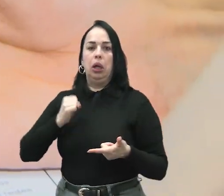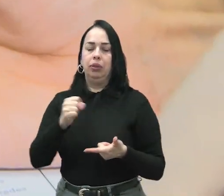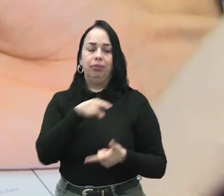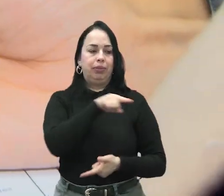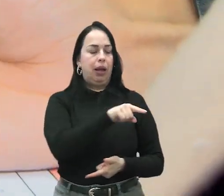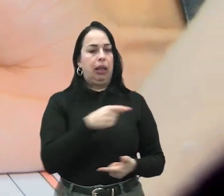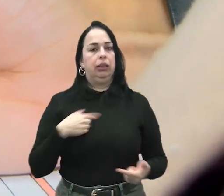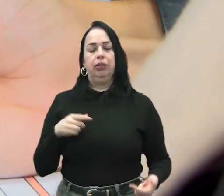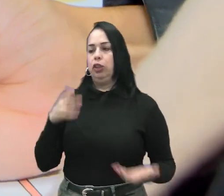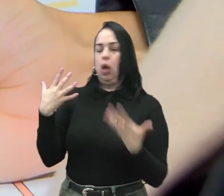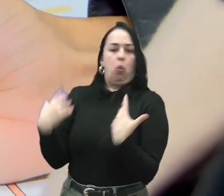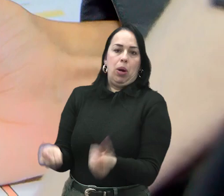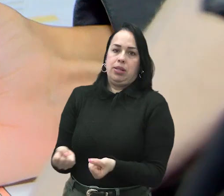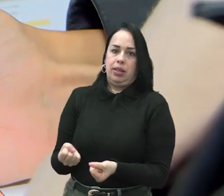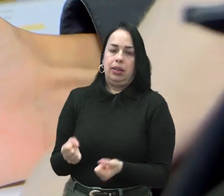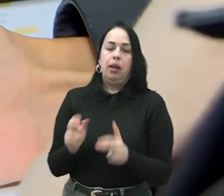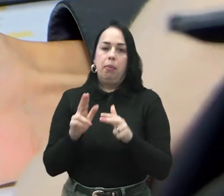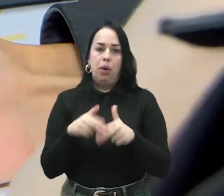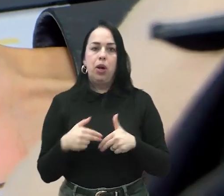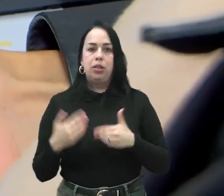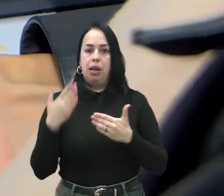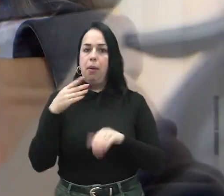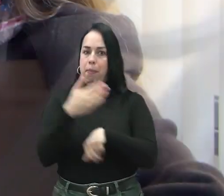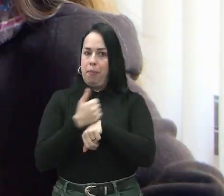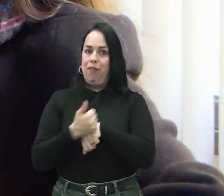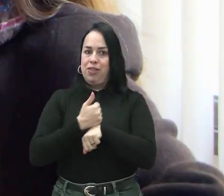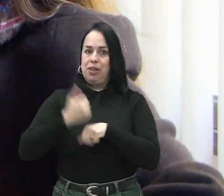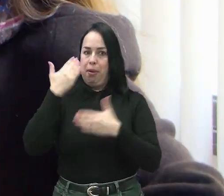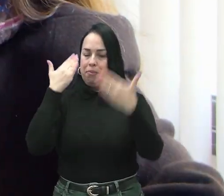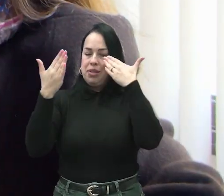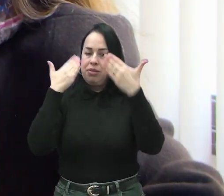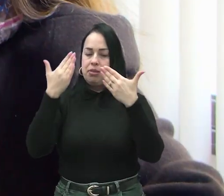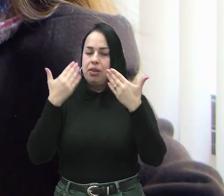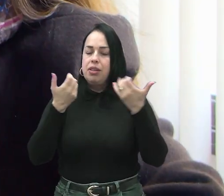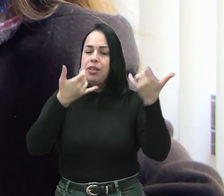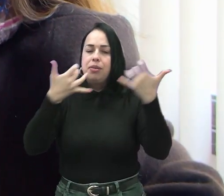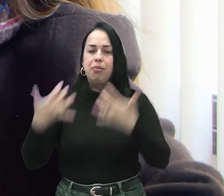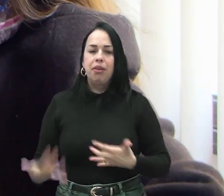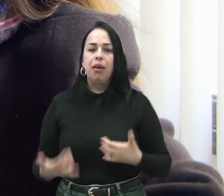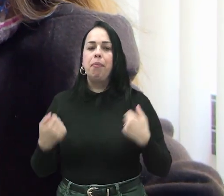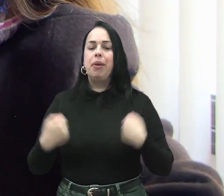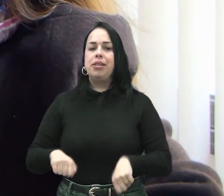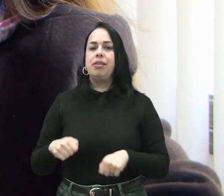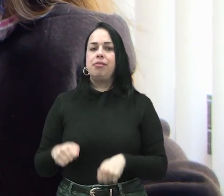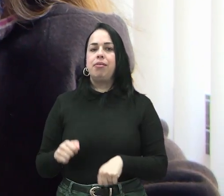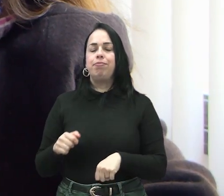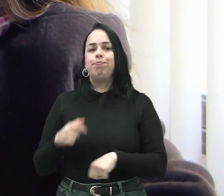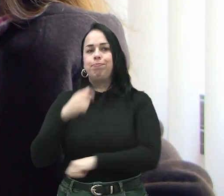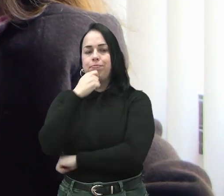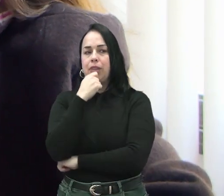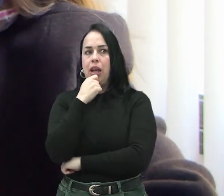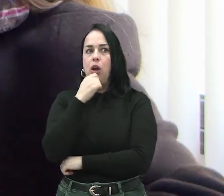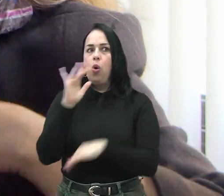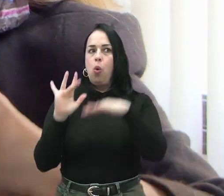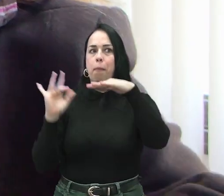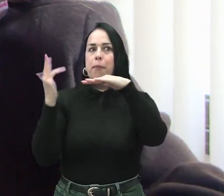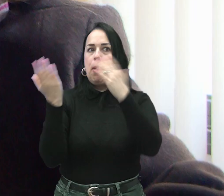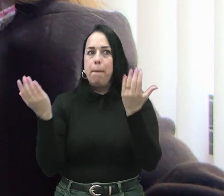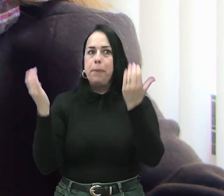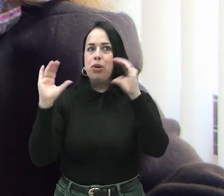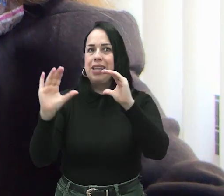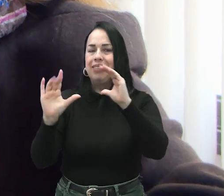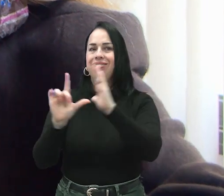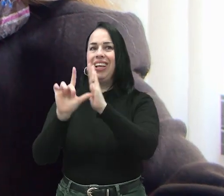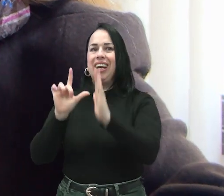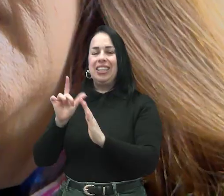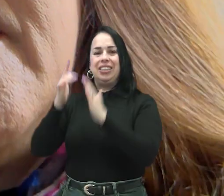de ódio podem fechar portas. Essa psicóloga reforça: é preciso refletir sobre o uso